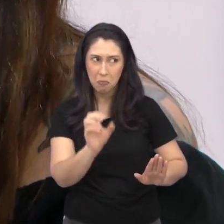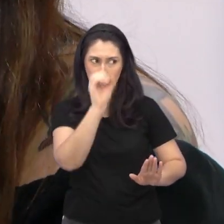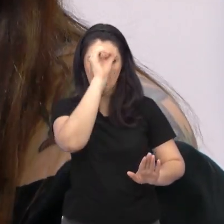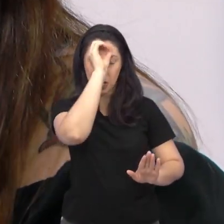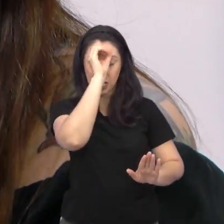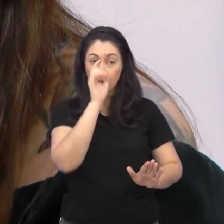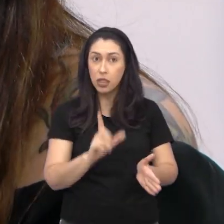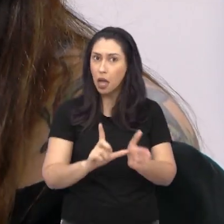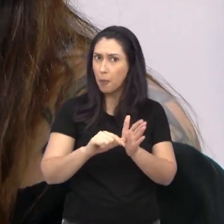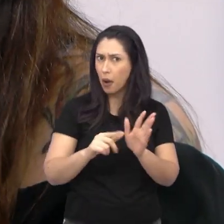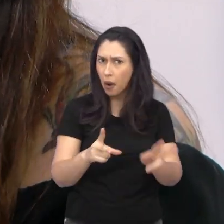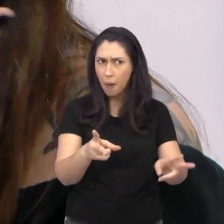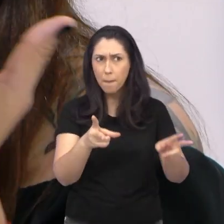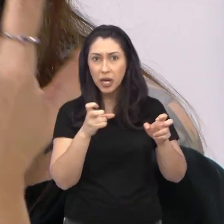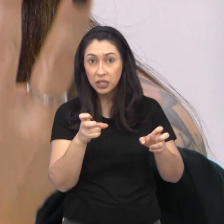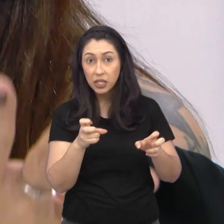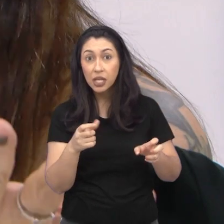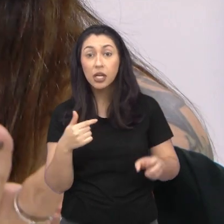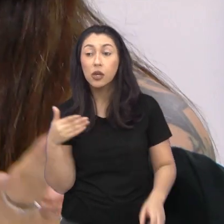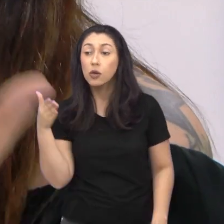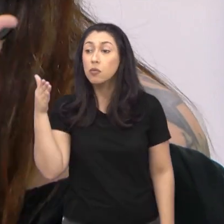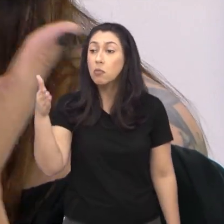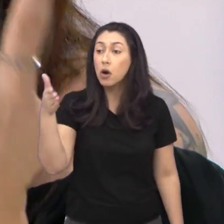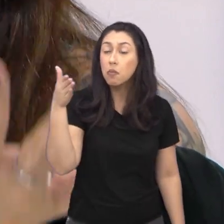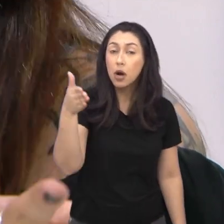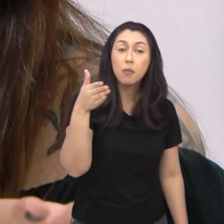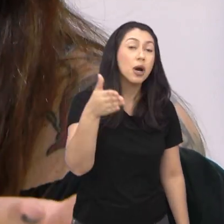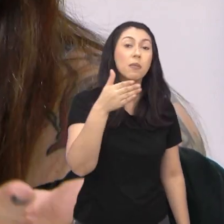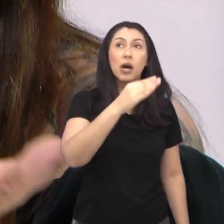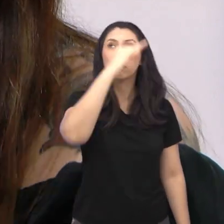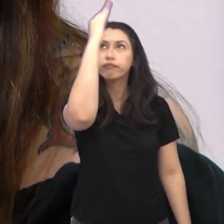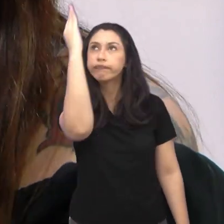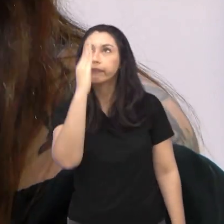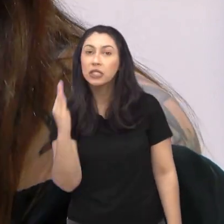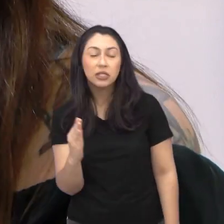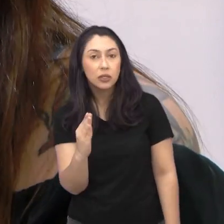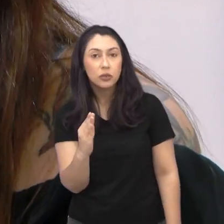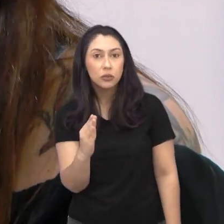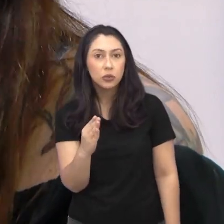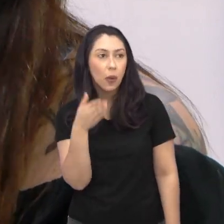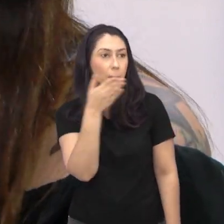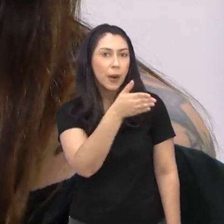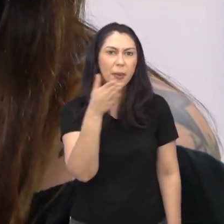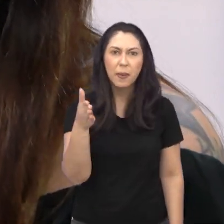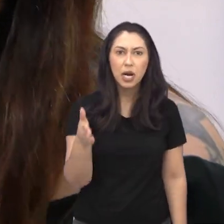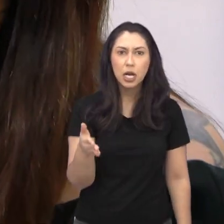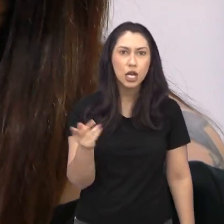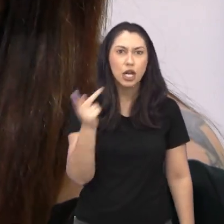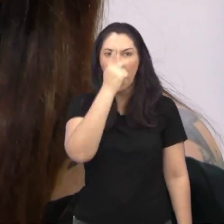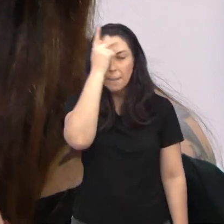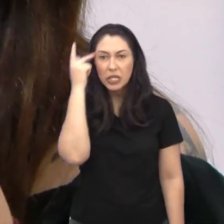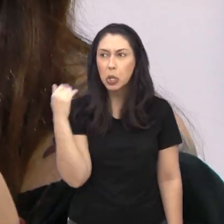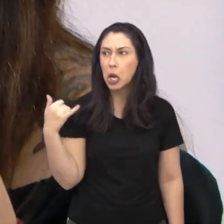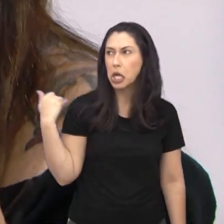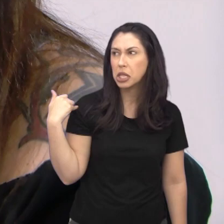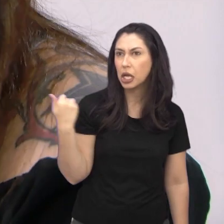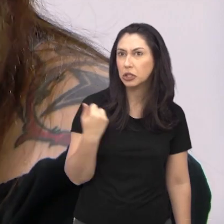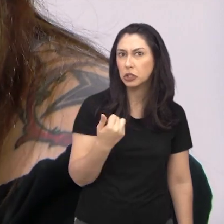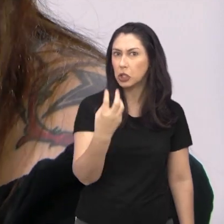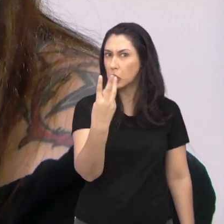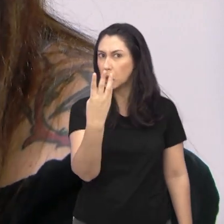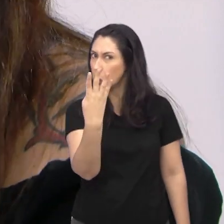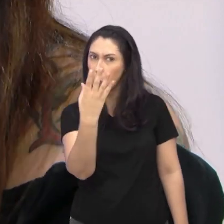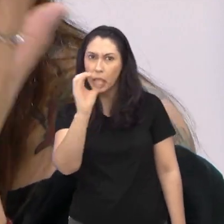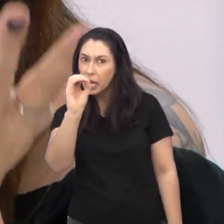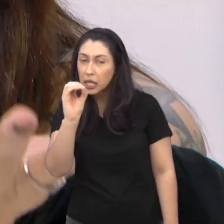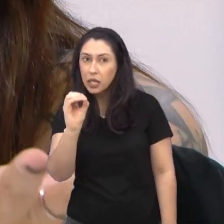só me dei conta quando eu cheguei nas cidades que a gente visitou pelo Brasil e os marmanjos de 40 para